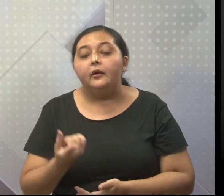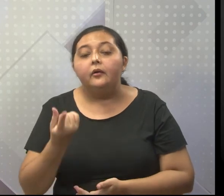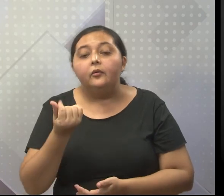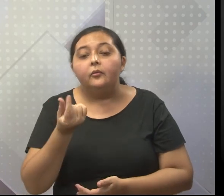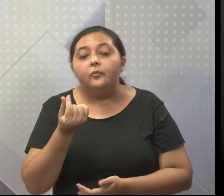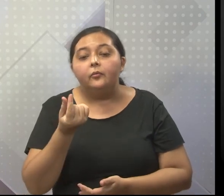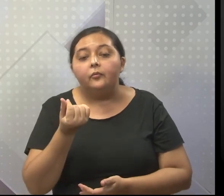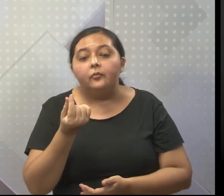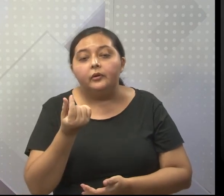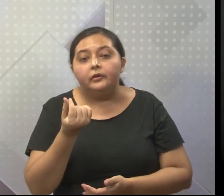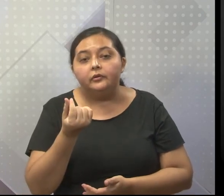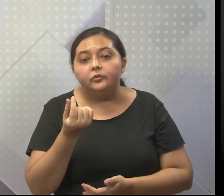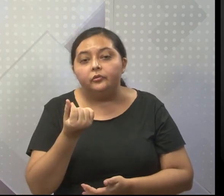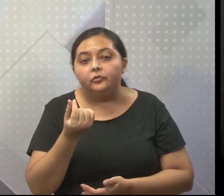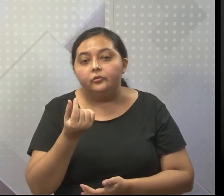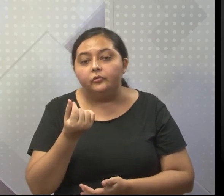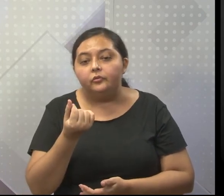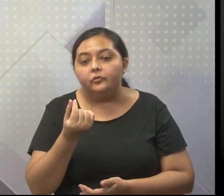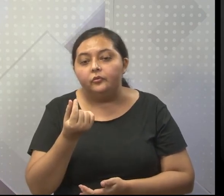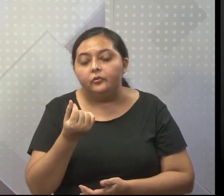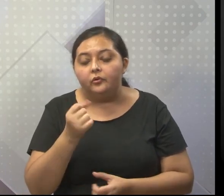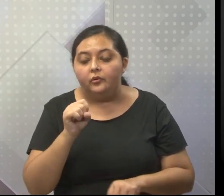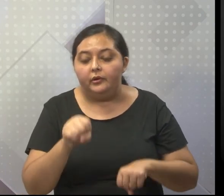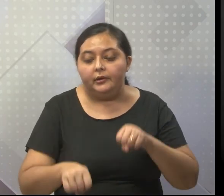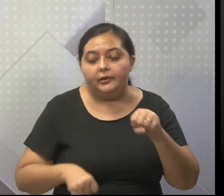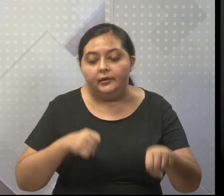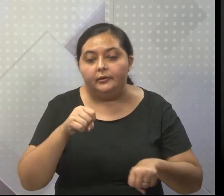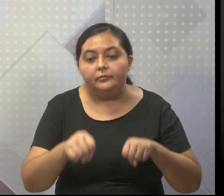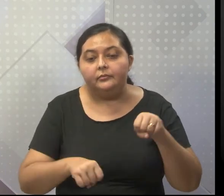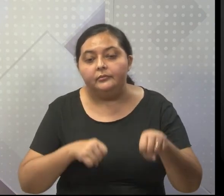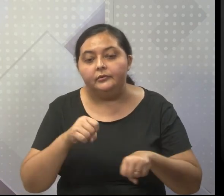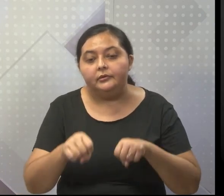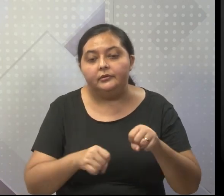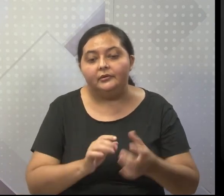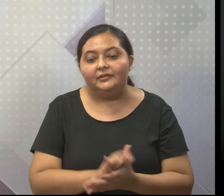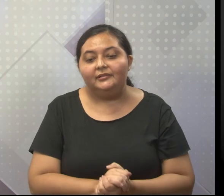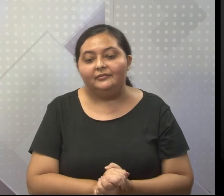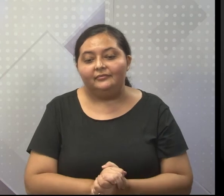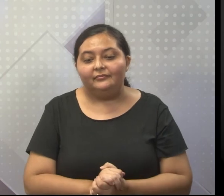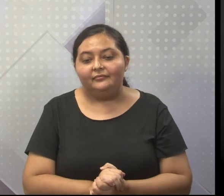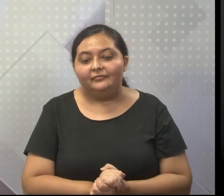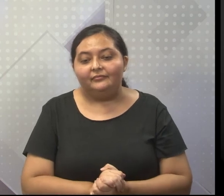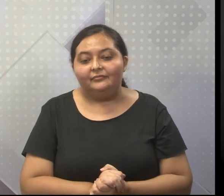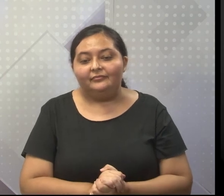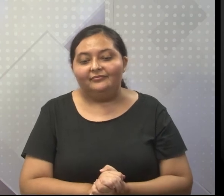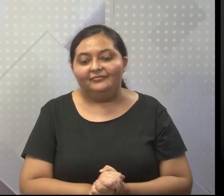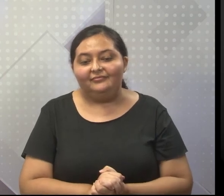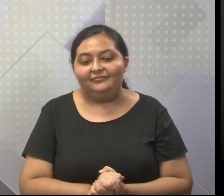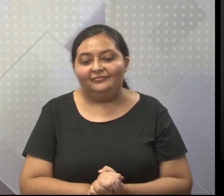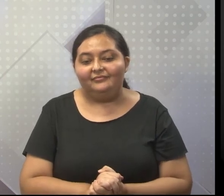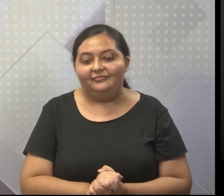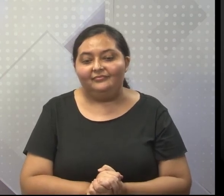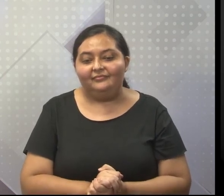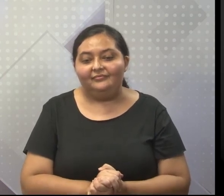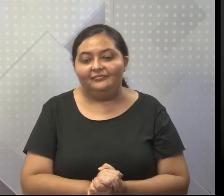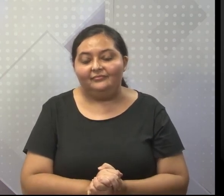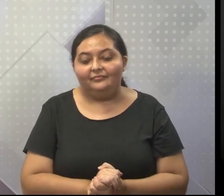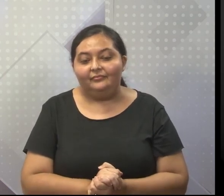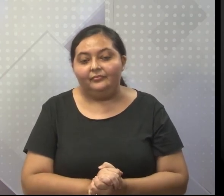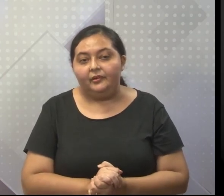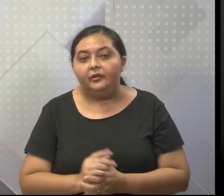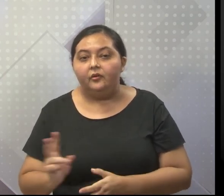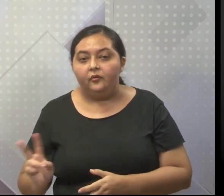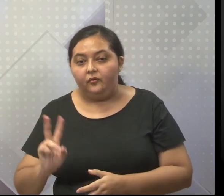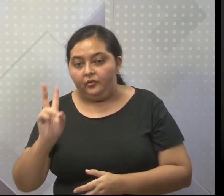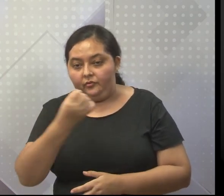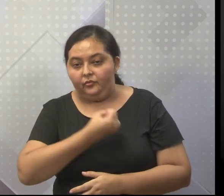novo? No caso aí está do novo fogo, que aí eu de minha digitação minha, mas aí não tem problema nenhum. Eu vou só pegar o valor,